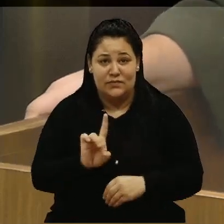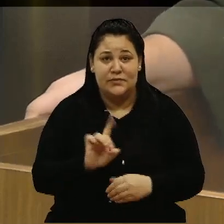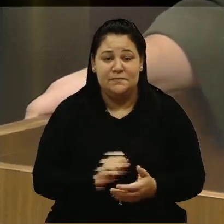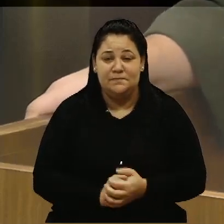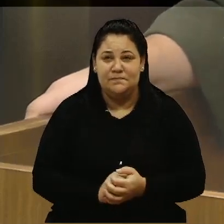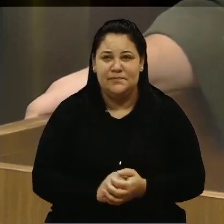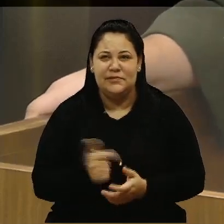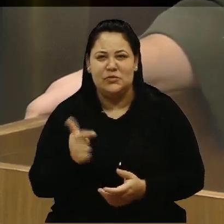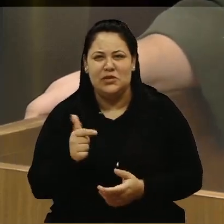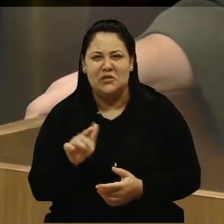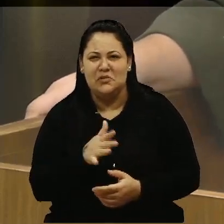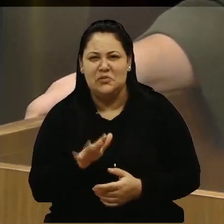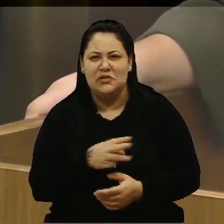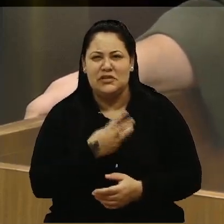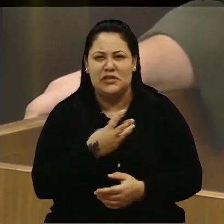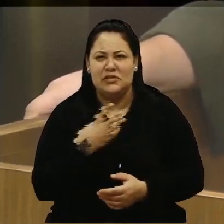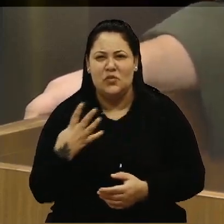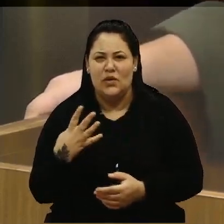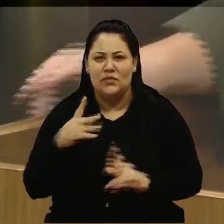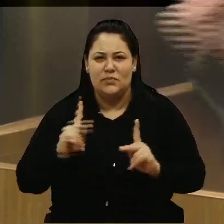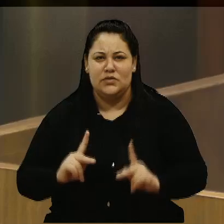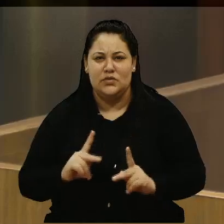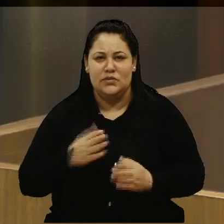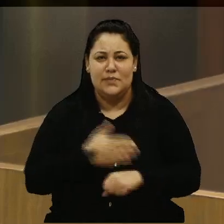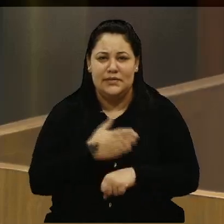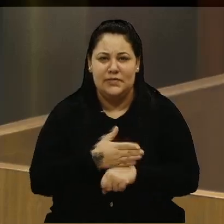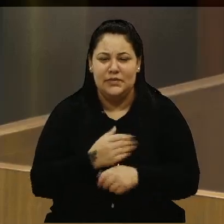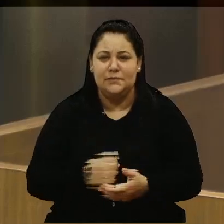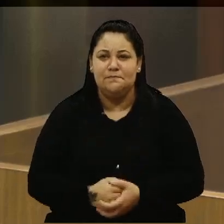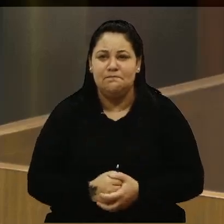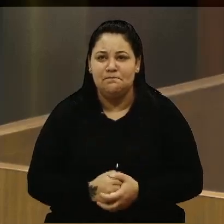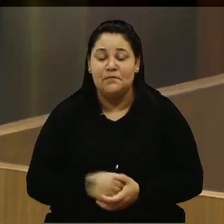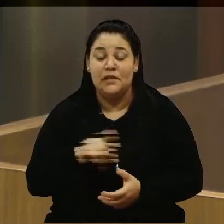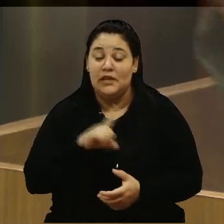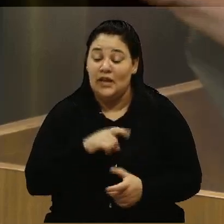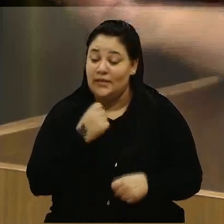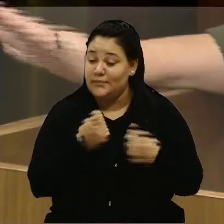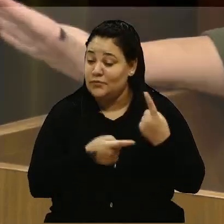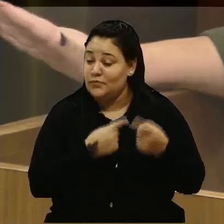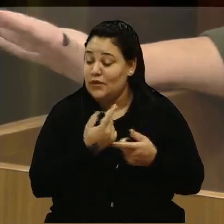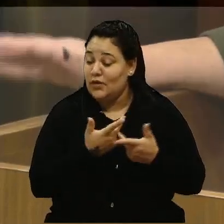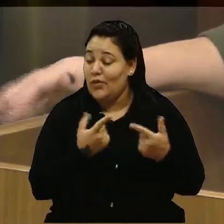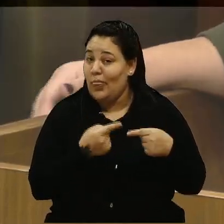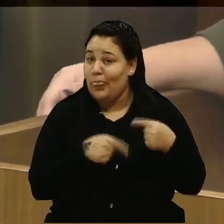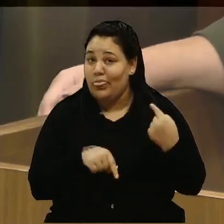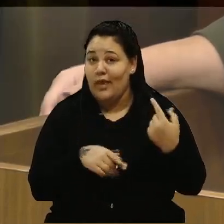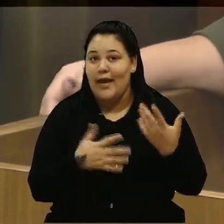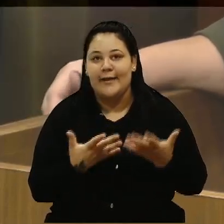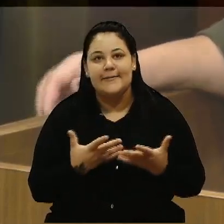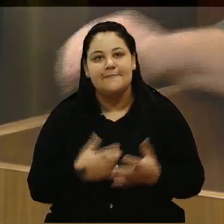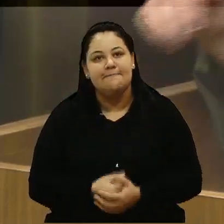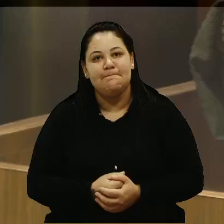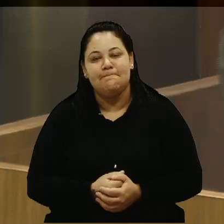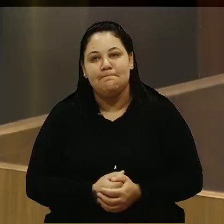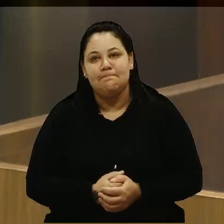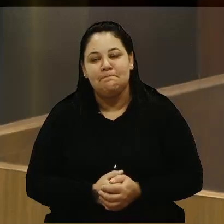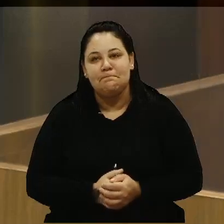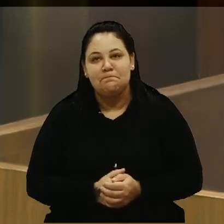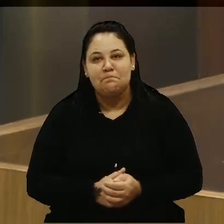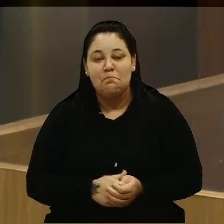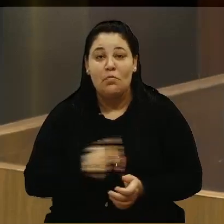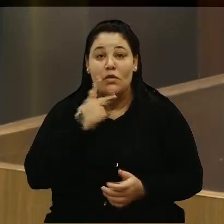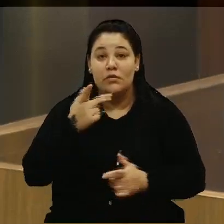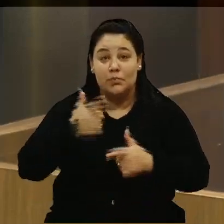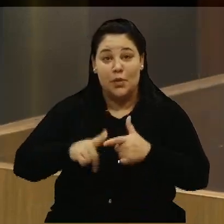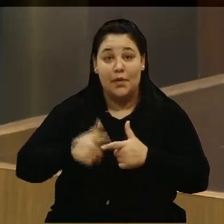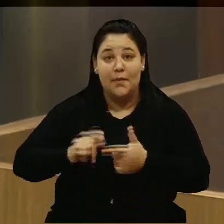de 3 ou 4 pessoas na direção. Então, tem alguma coisa que está acontecendo ali. A questão dos problemas